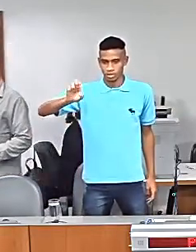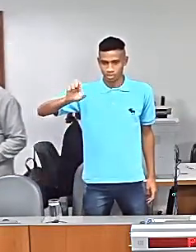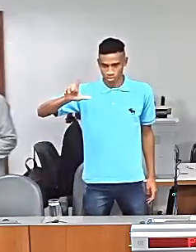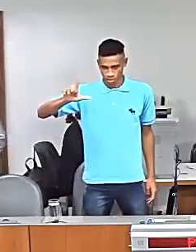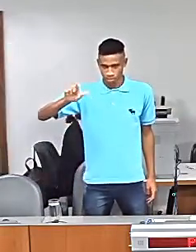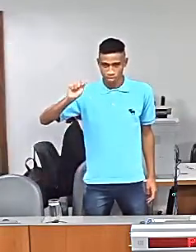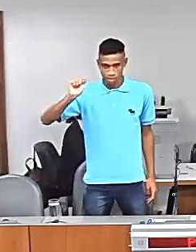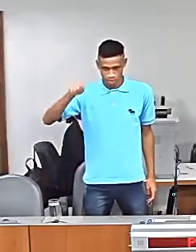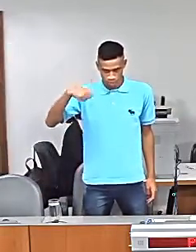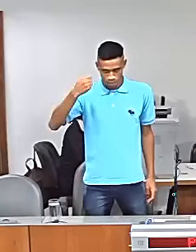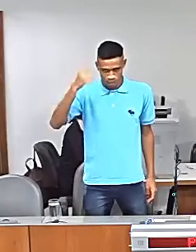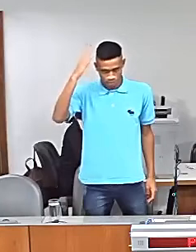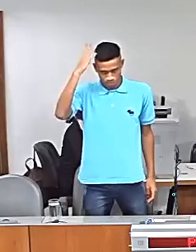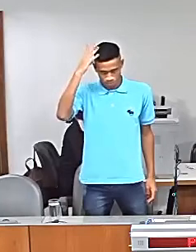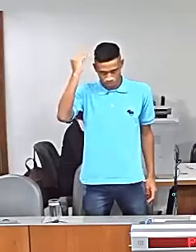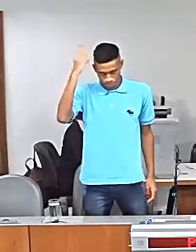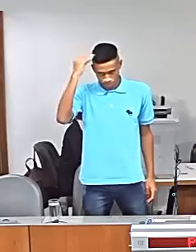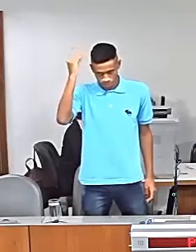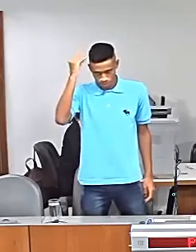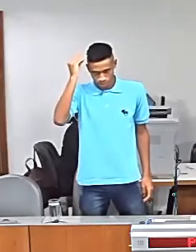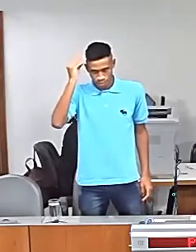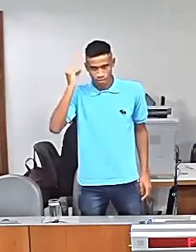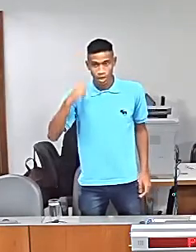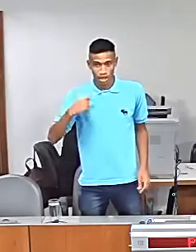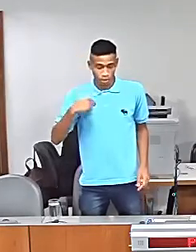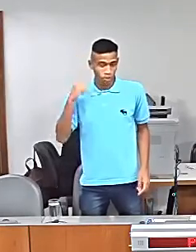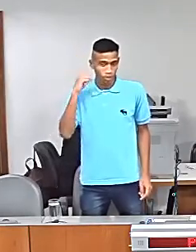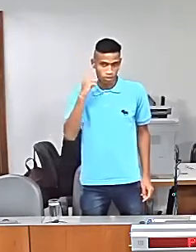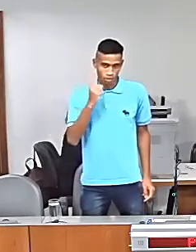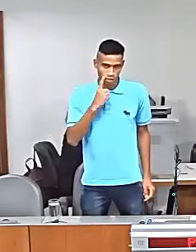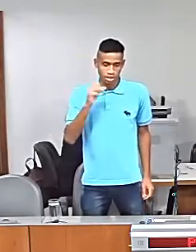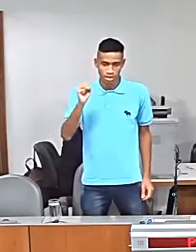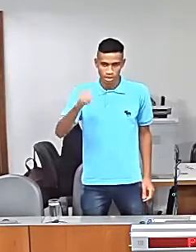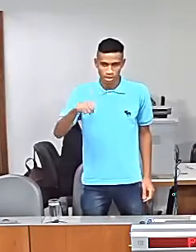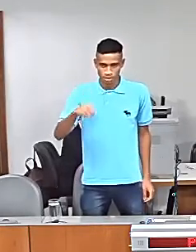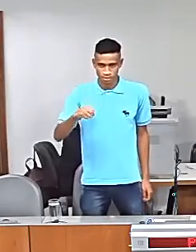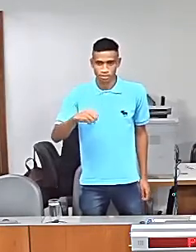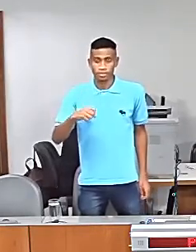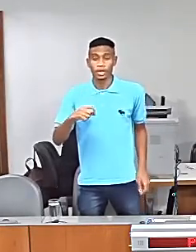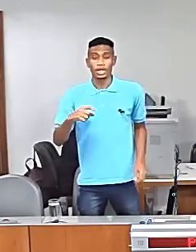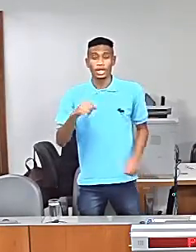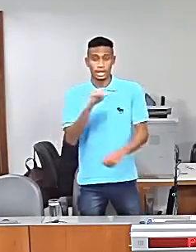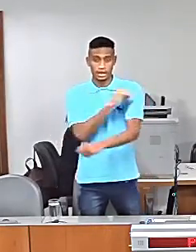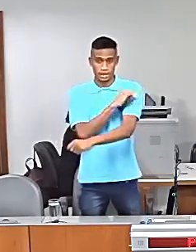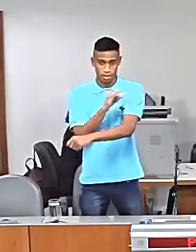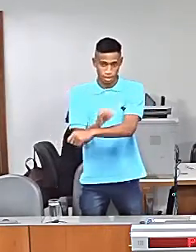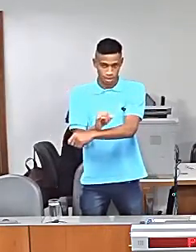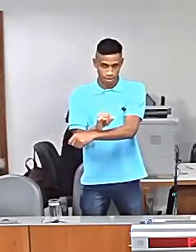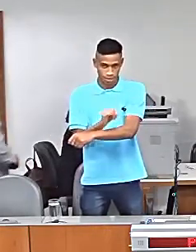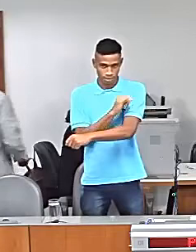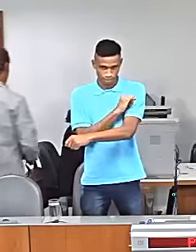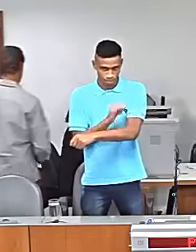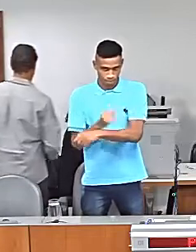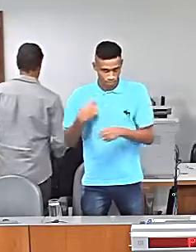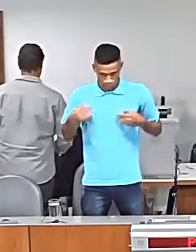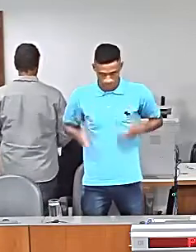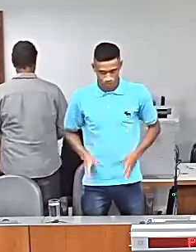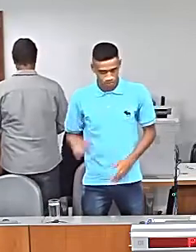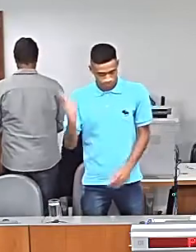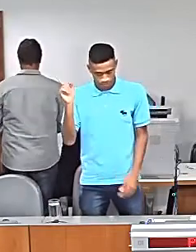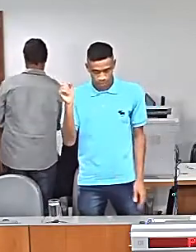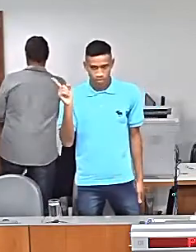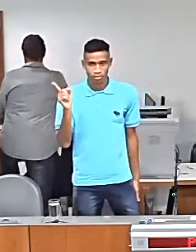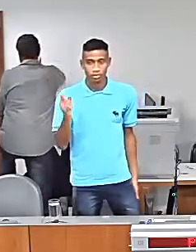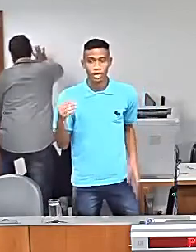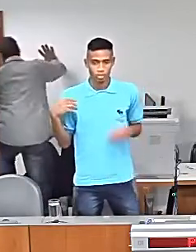O meu nome é Samuel, e este é o meu sinal na língua de sinais. Ótimo. Sou surdo. Está ótimo. Sou lá